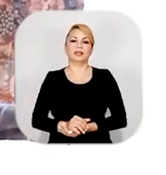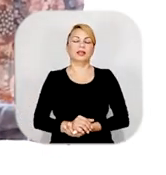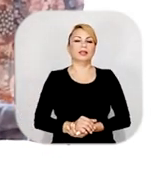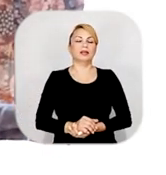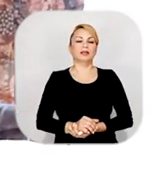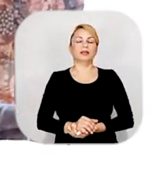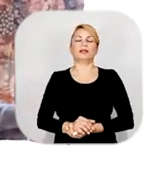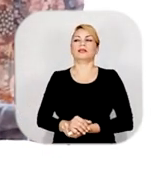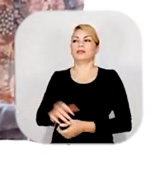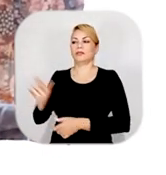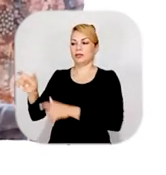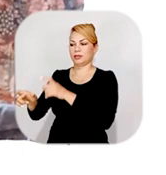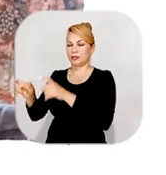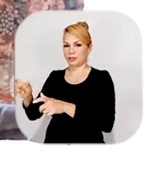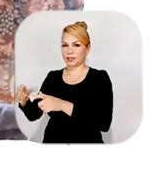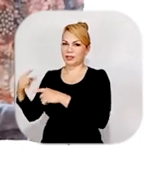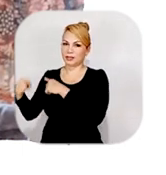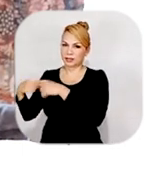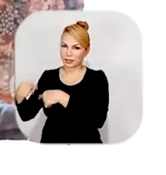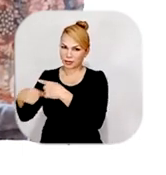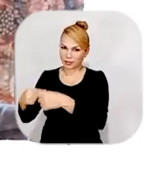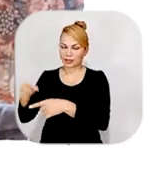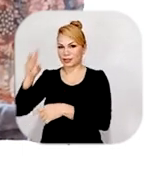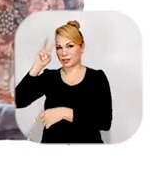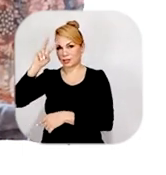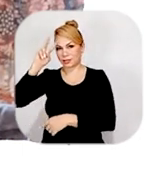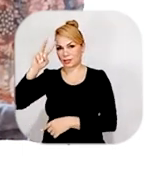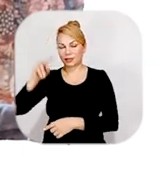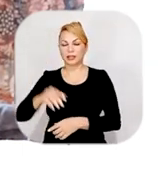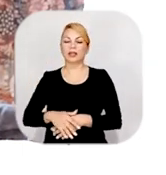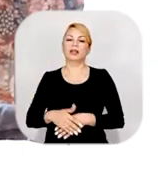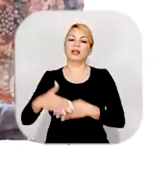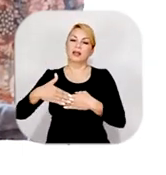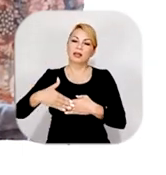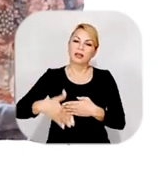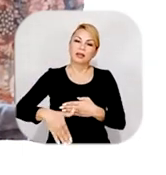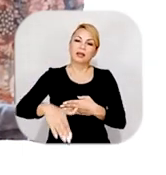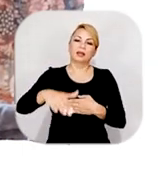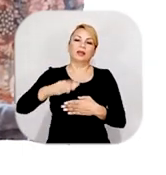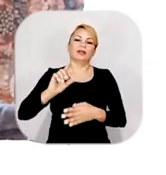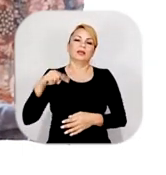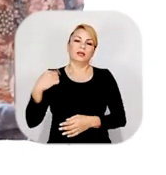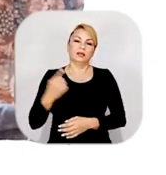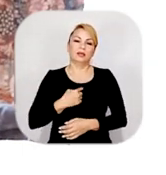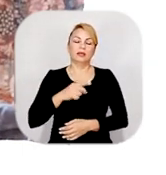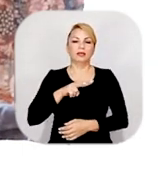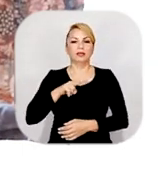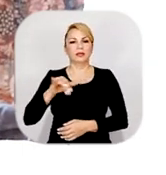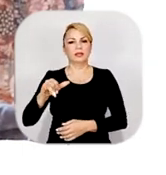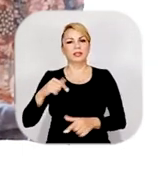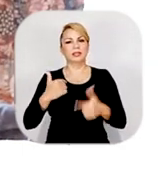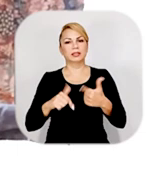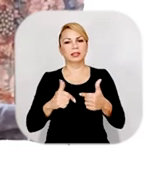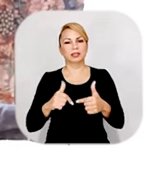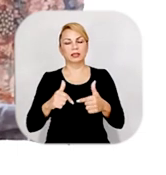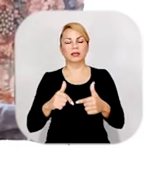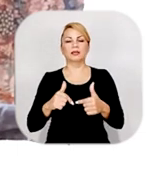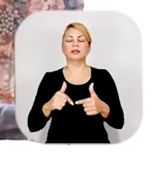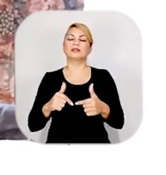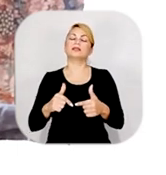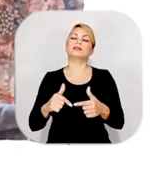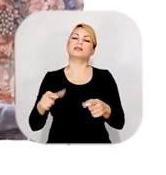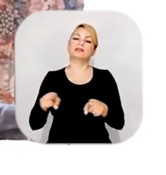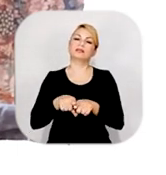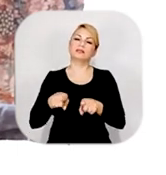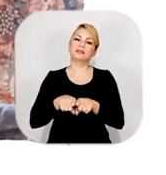os descendentes dessa história. E, a partir daí, eu vou trabalhar com essa questão